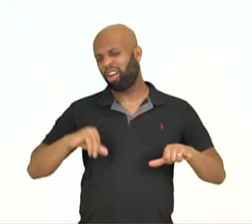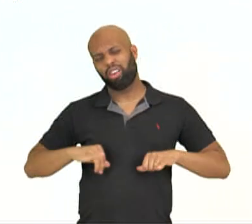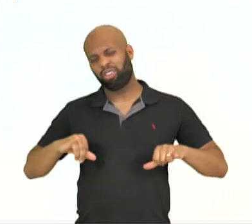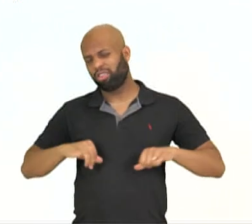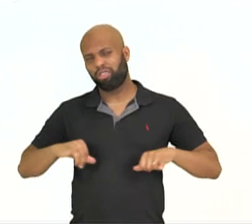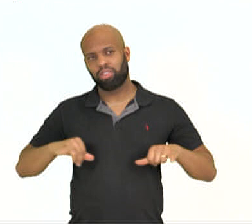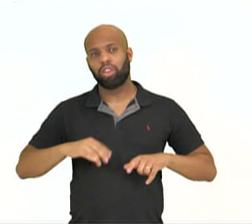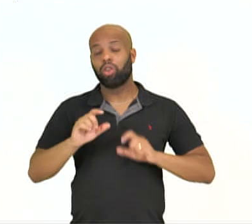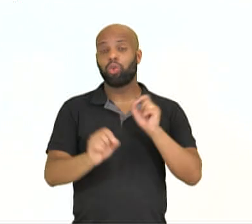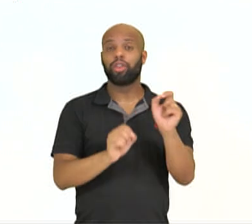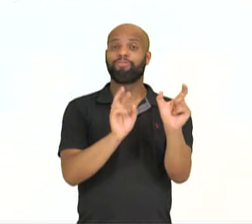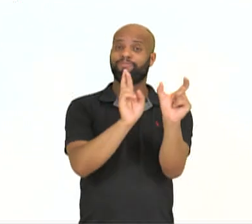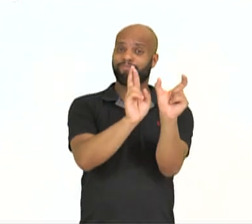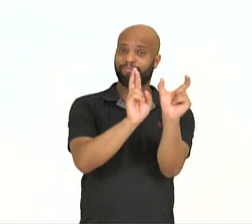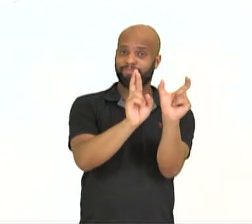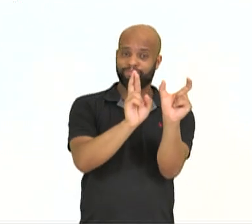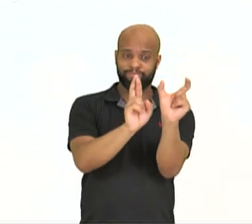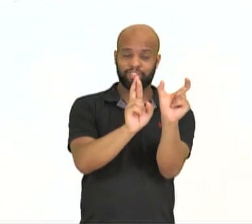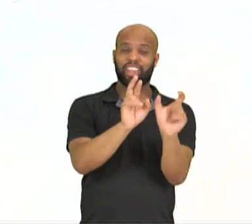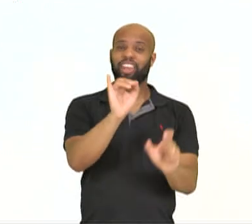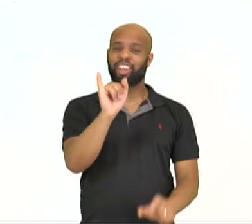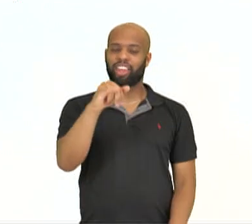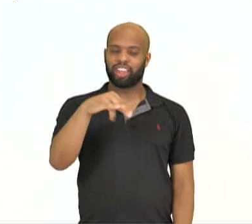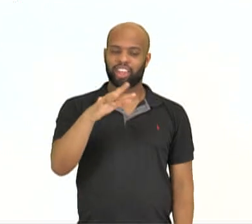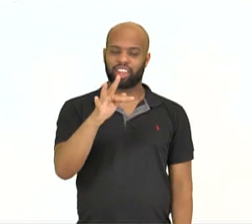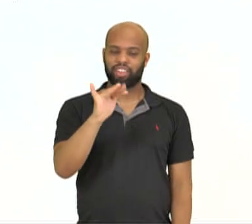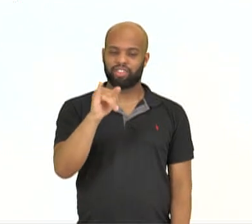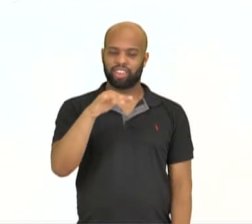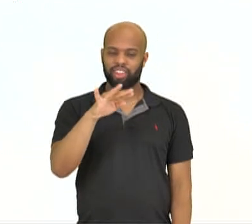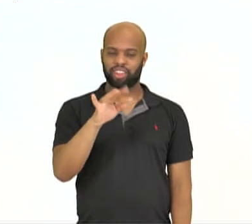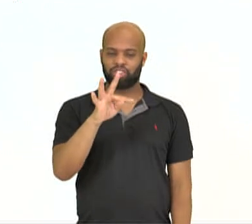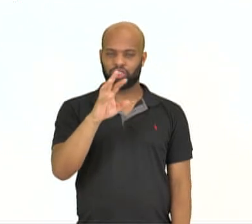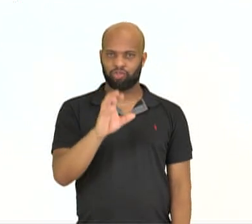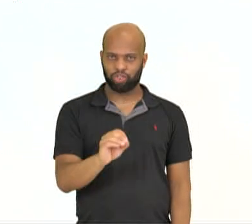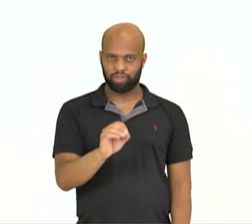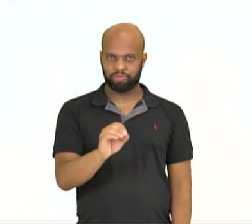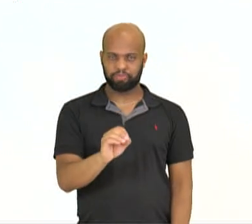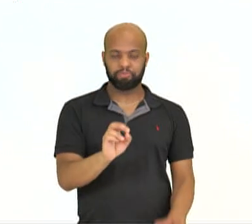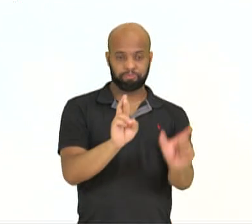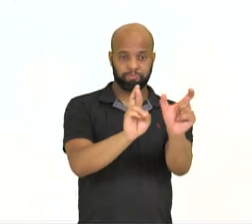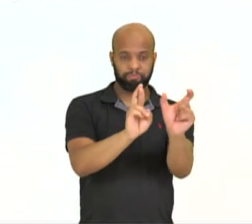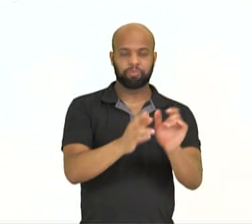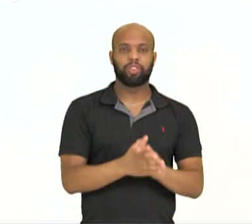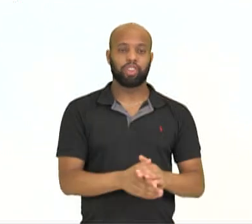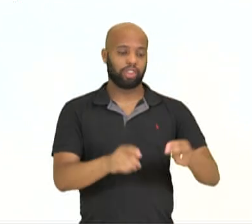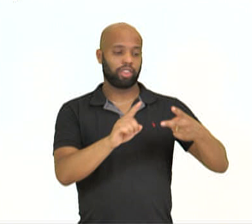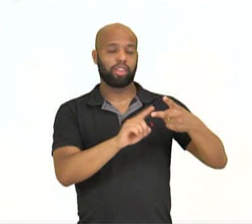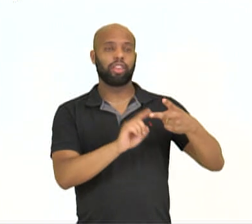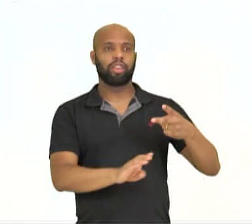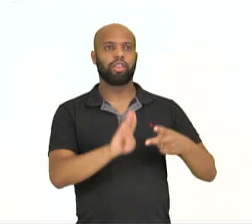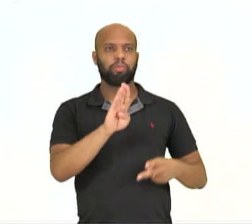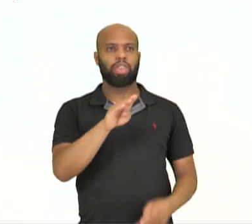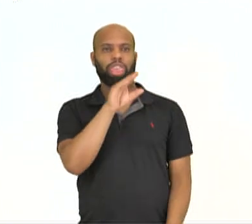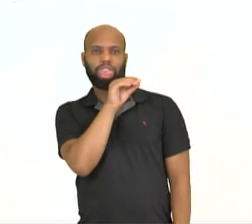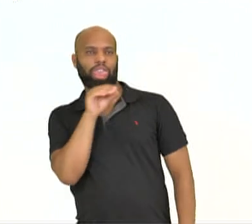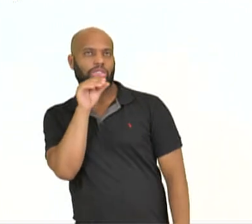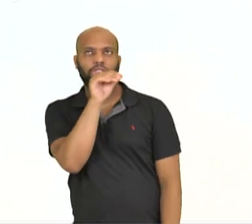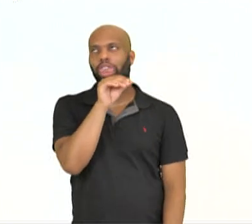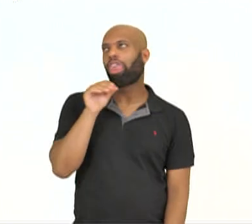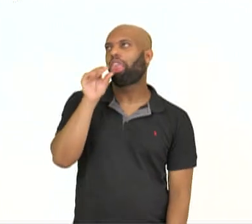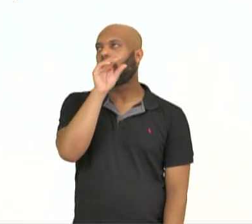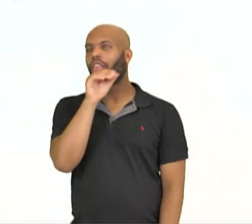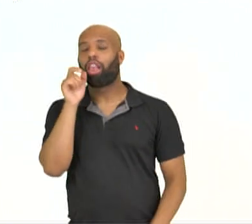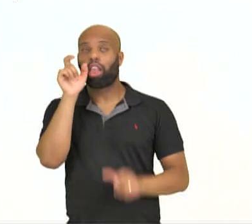é infinitivo essa forma destacada aqui, né? Alternativa B, ele murmurando frases